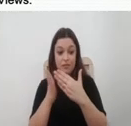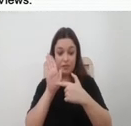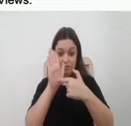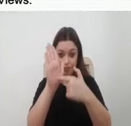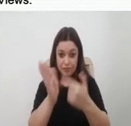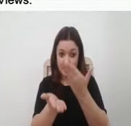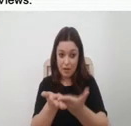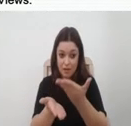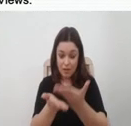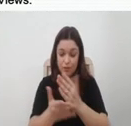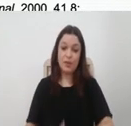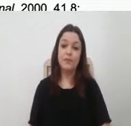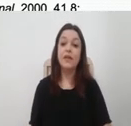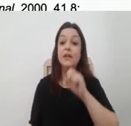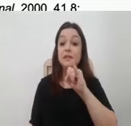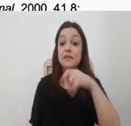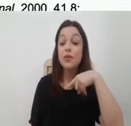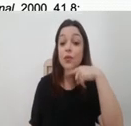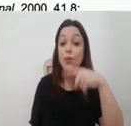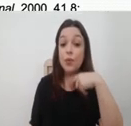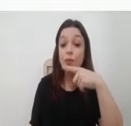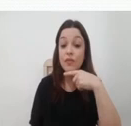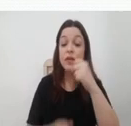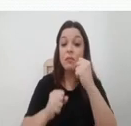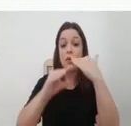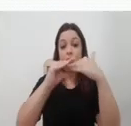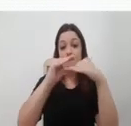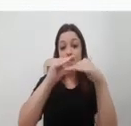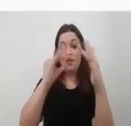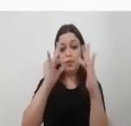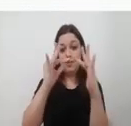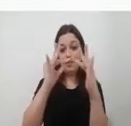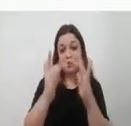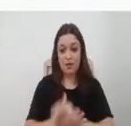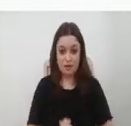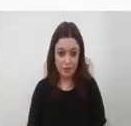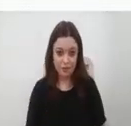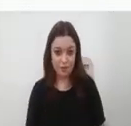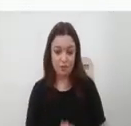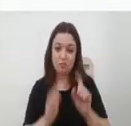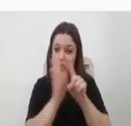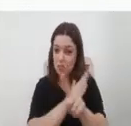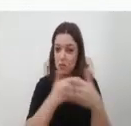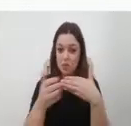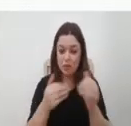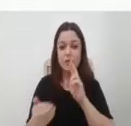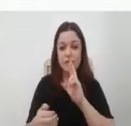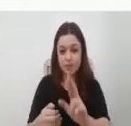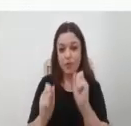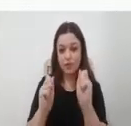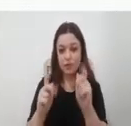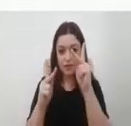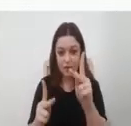Aqui estão as referências que eu usei na aula. E caso alguém tenha alguma dúvida, pode também me mandar um